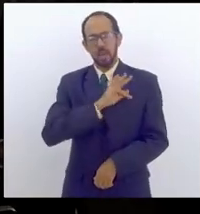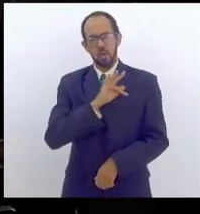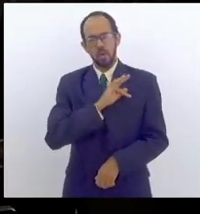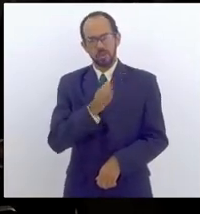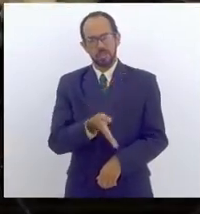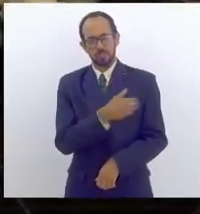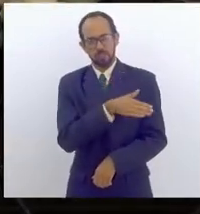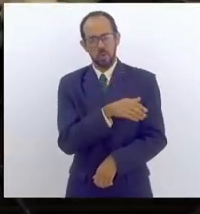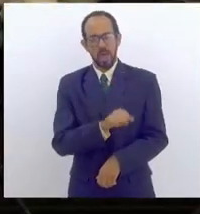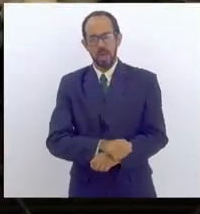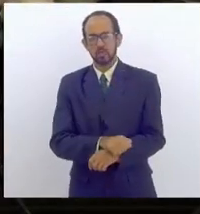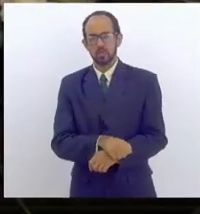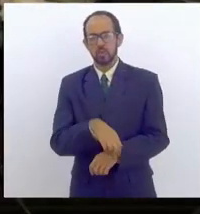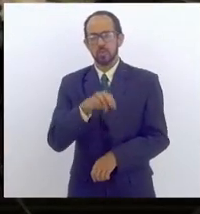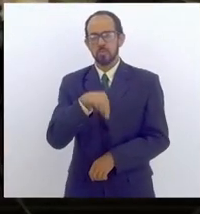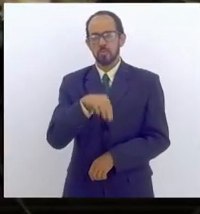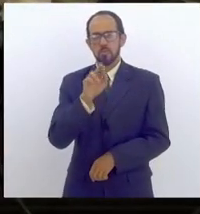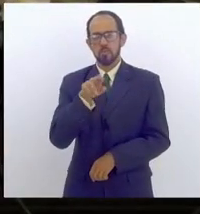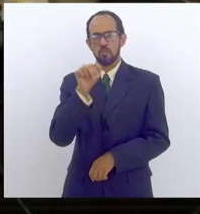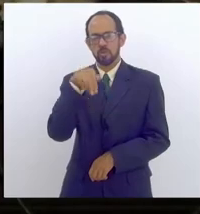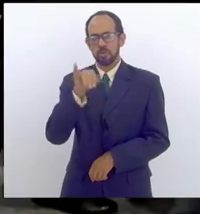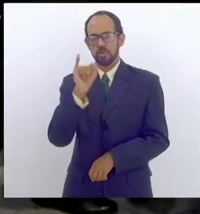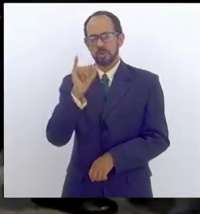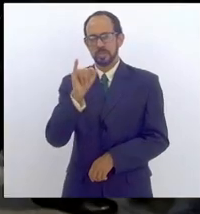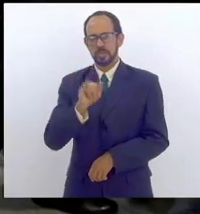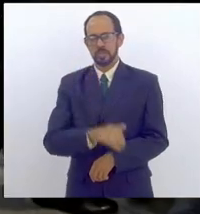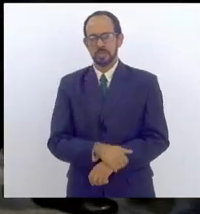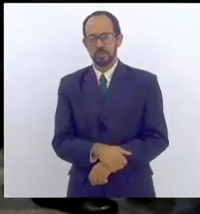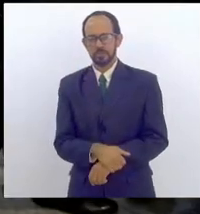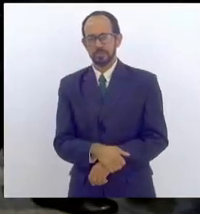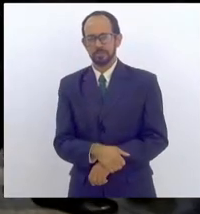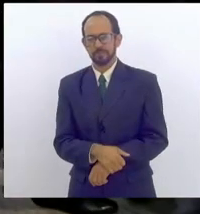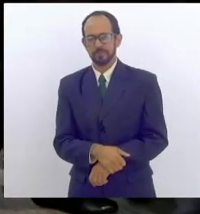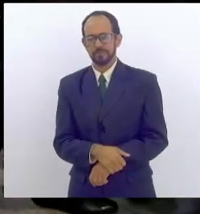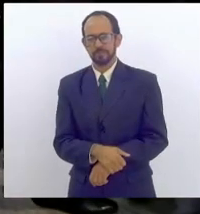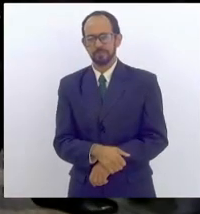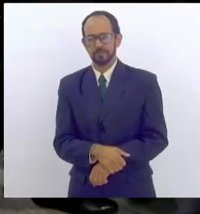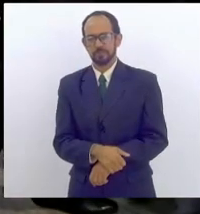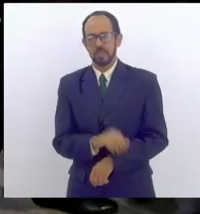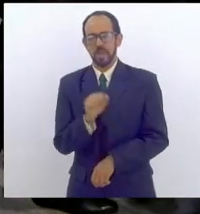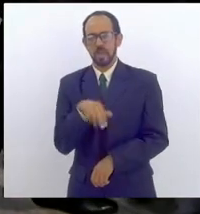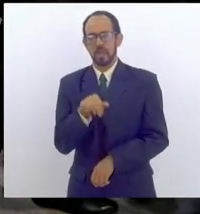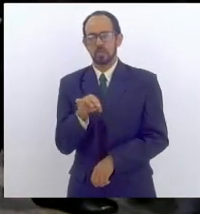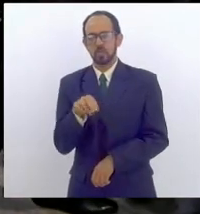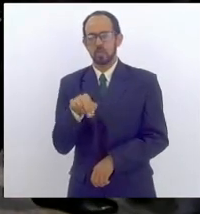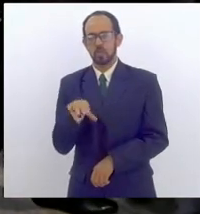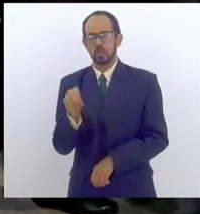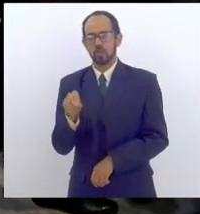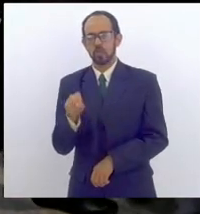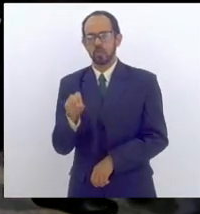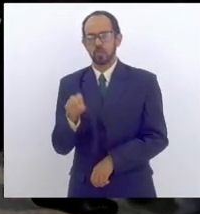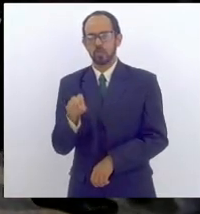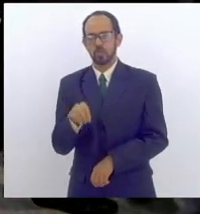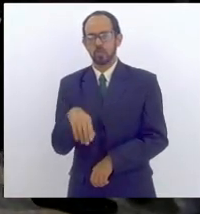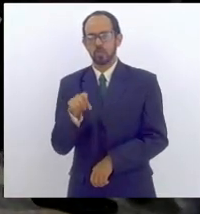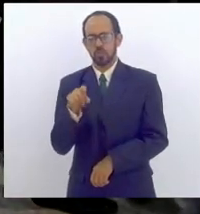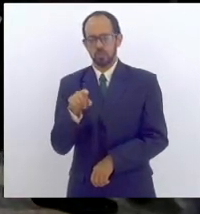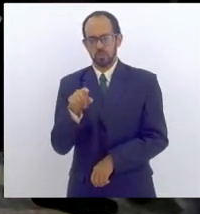lado. Muni Neto. Muni. Otônio de Paula, pai. Cadê o